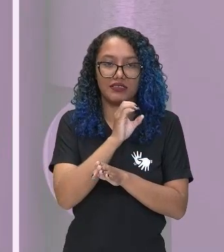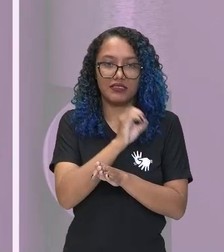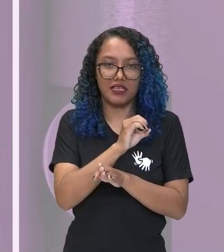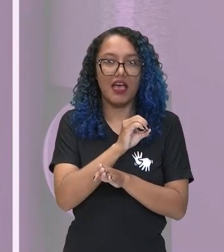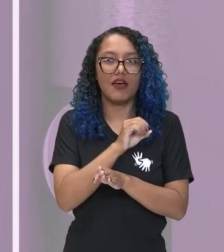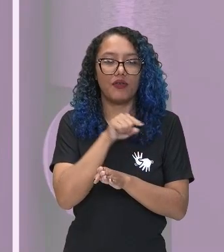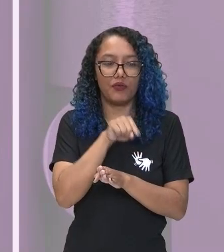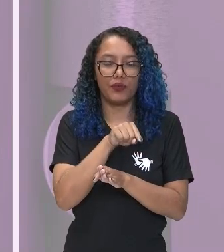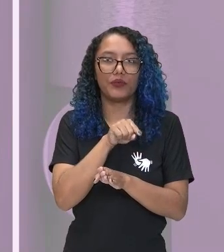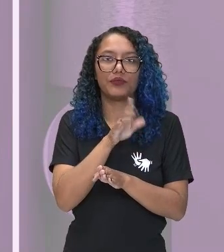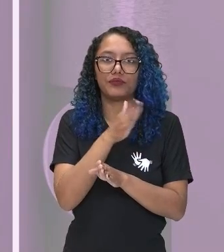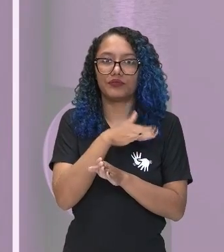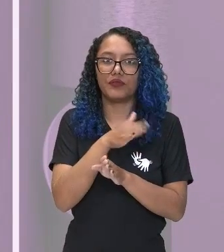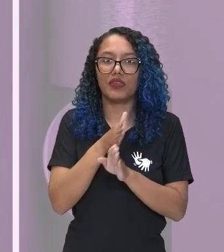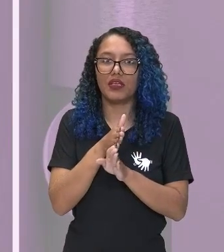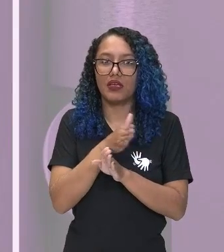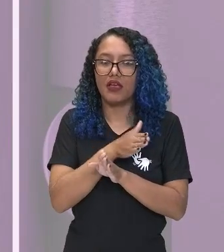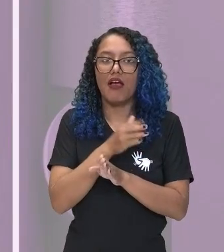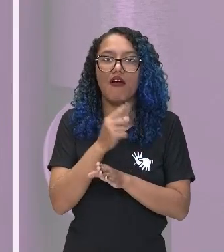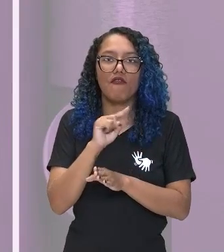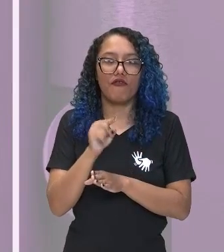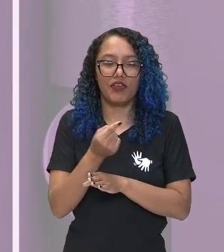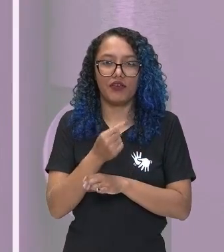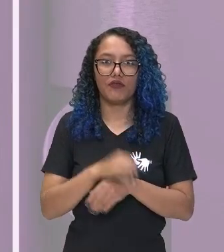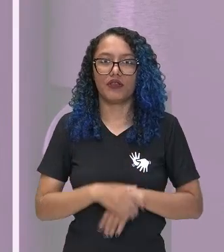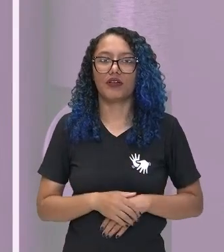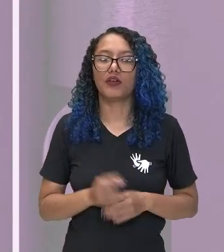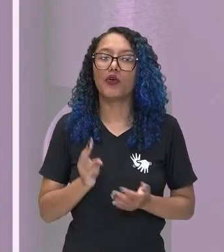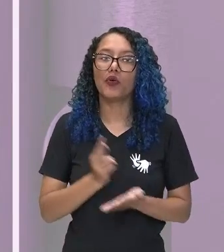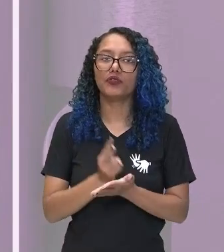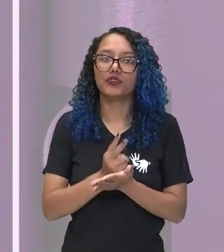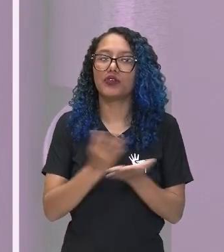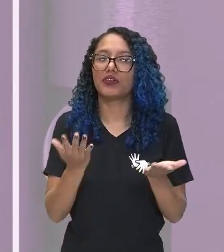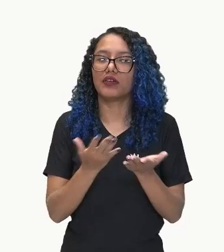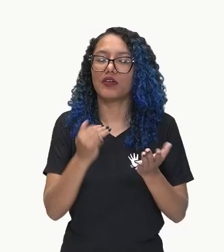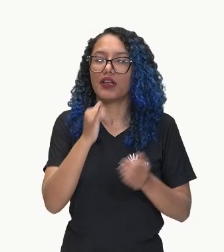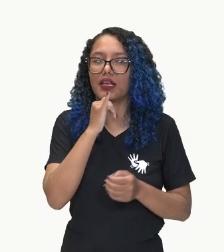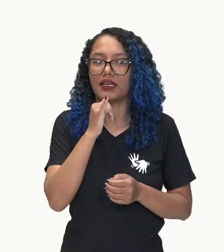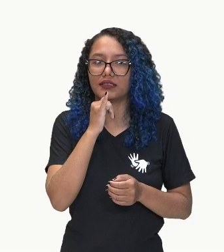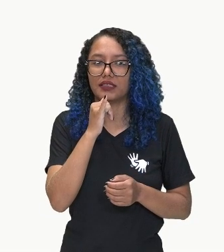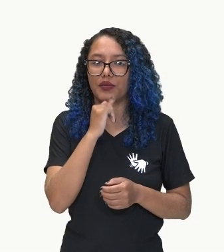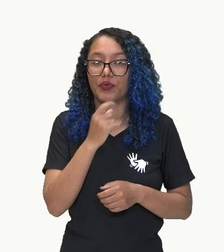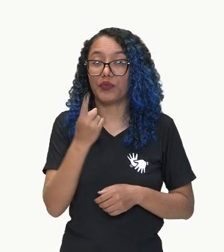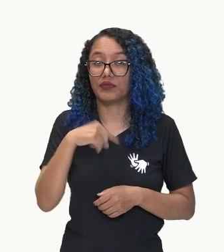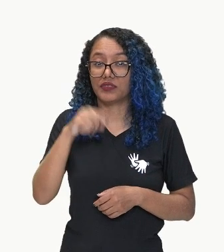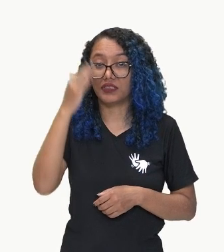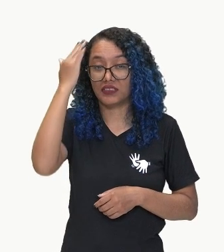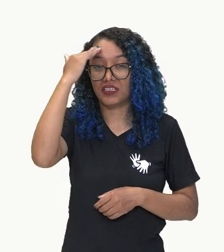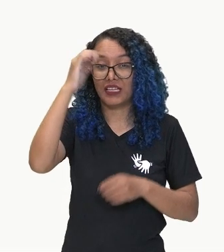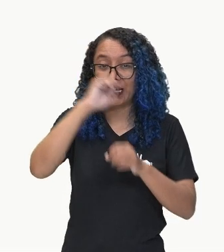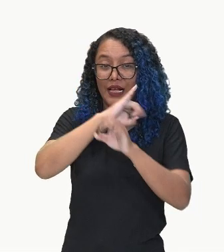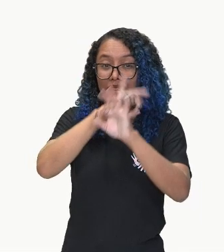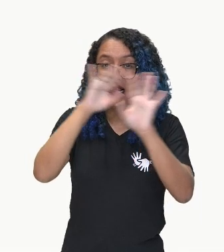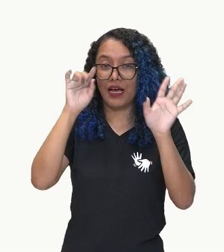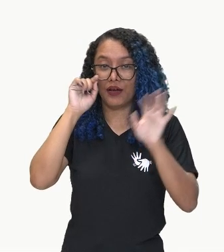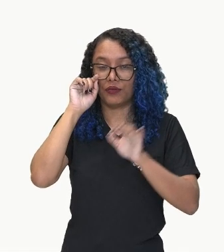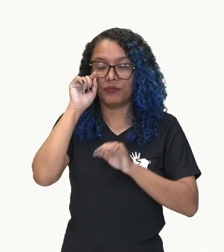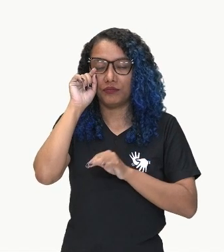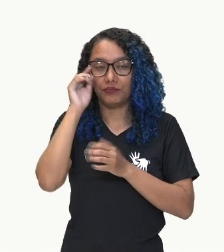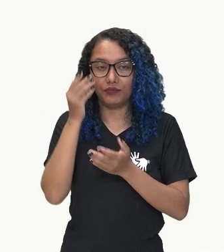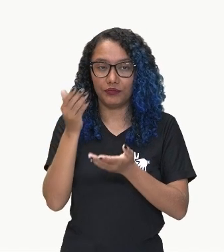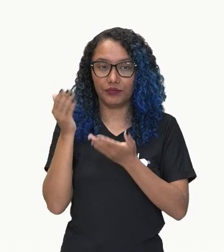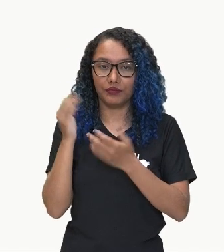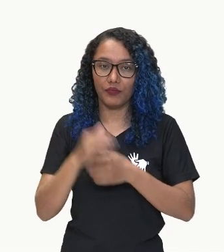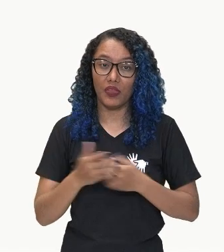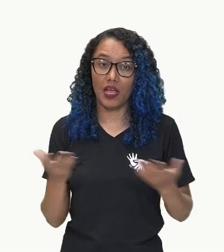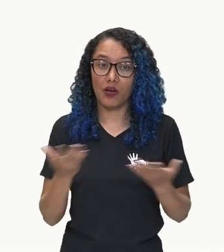para ficar melhor fixado, vamos continuar lá nos exemplos para que você entenda melhor. Olha aí, vamos representar